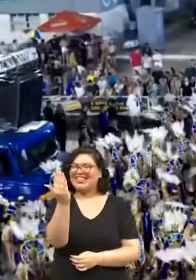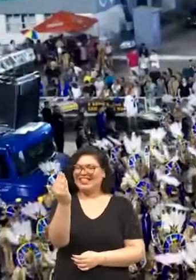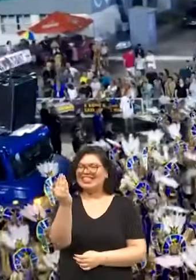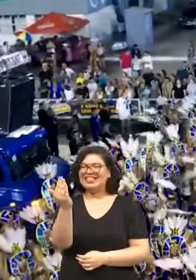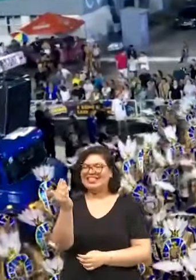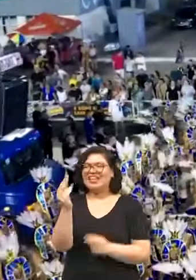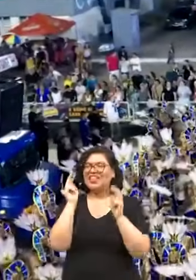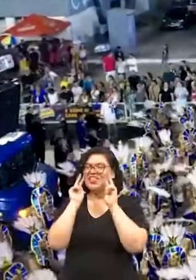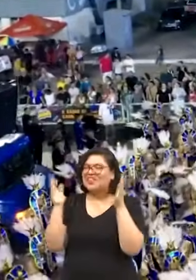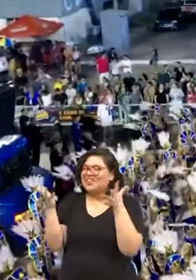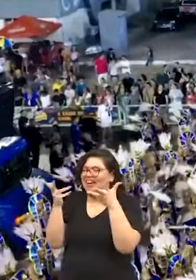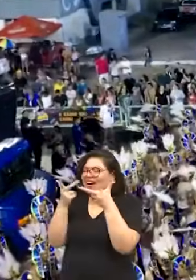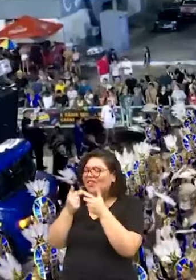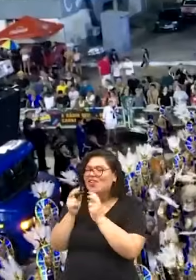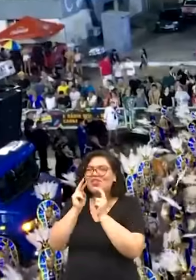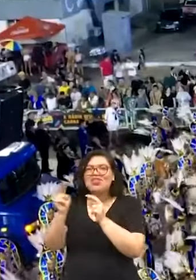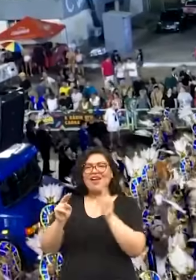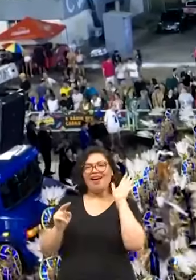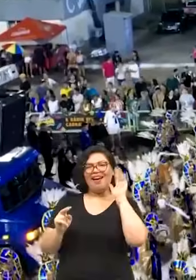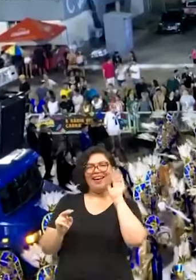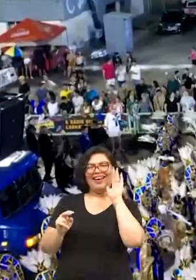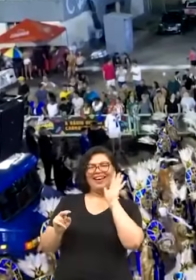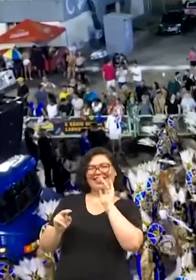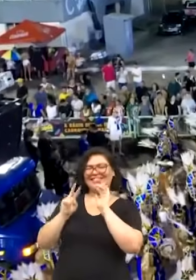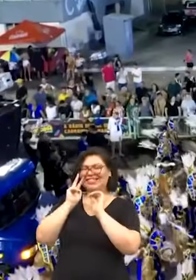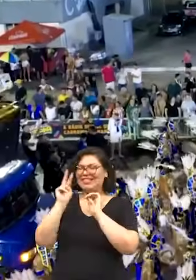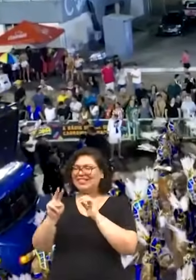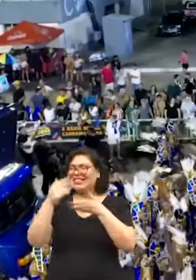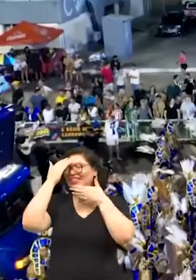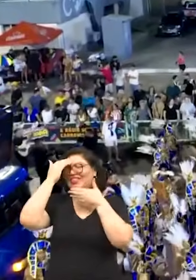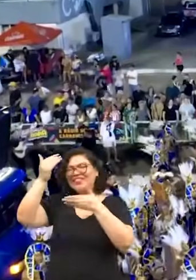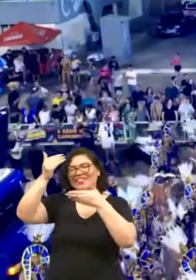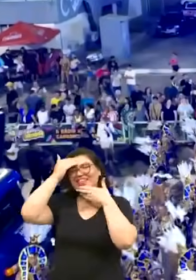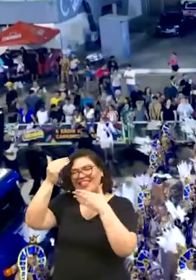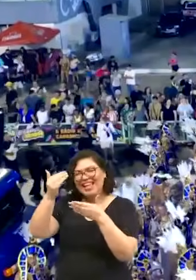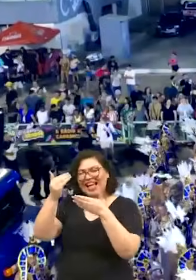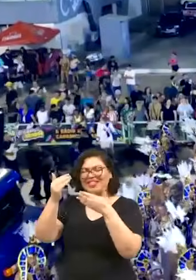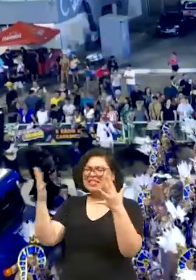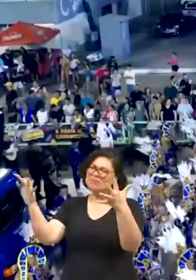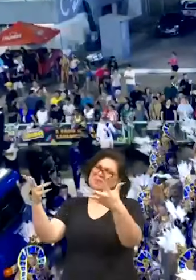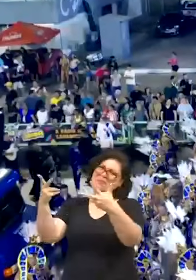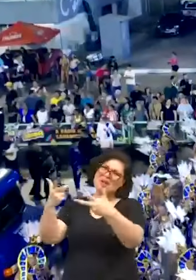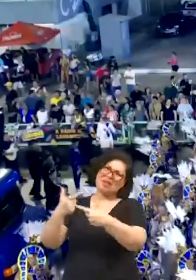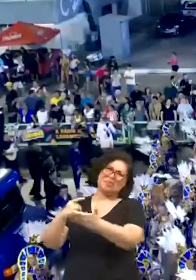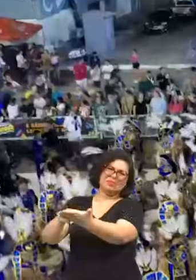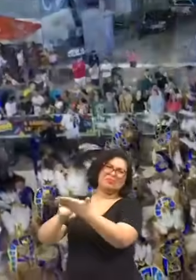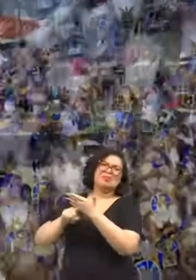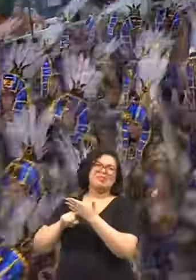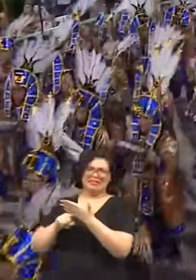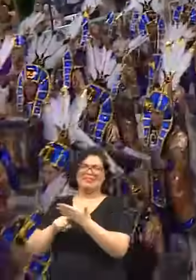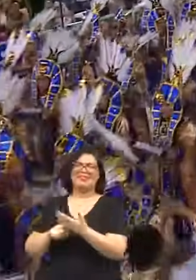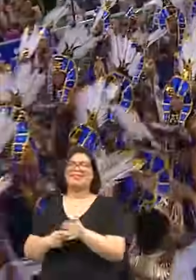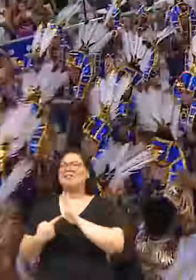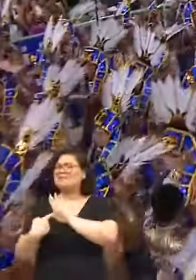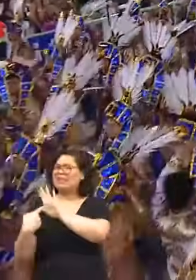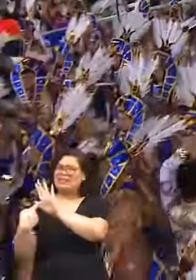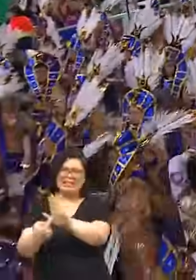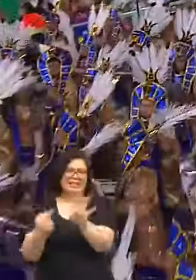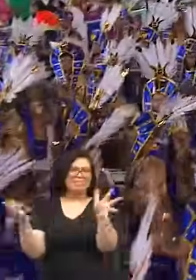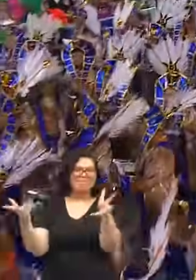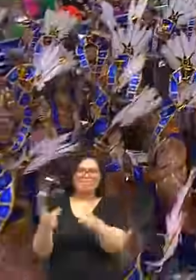gente tem o privilégio de acenar pra eles, ó. E agradecer por esse espetáculo, hein, Alessandro? Que